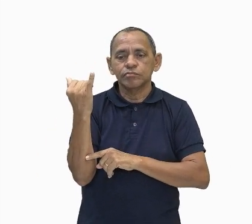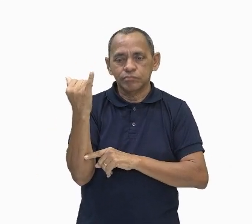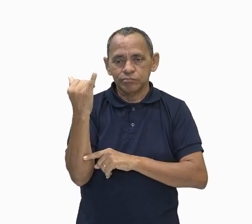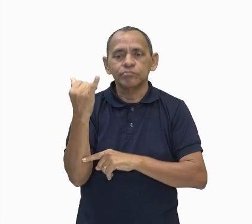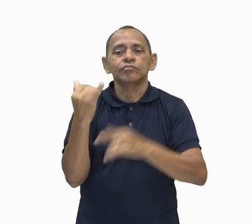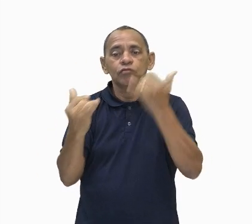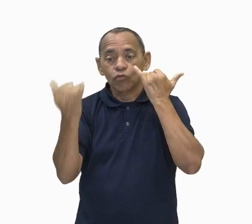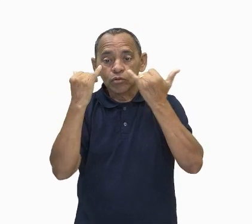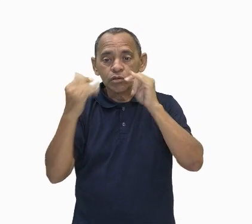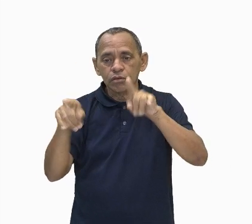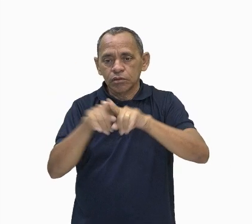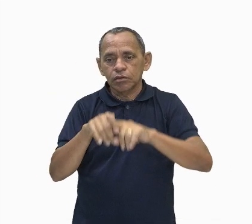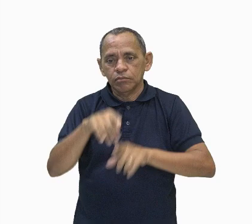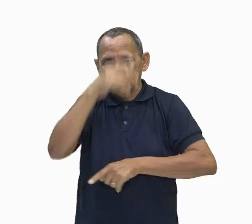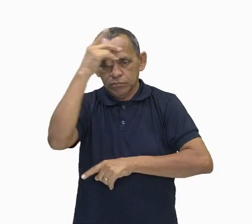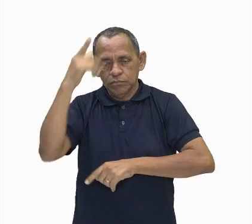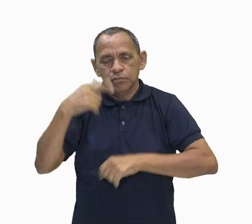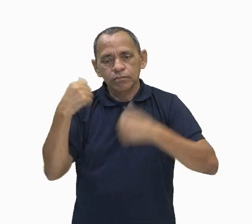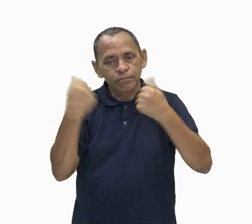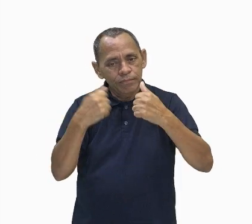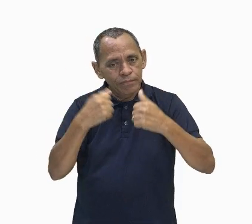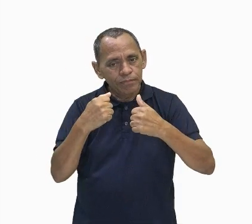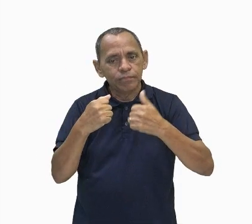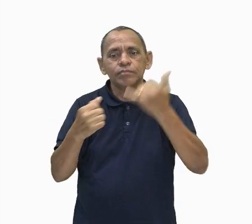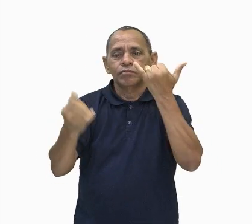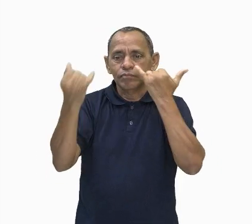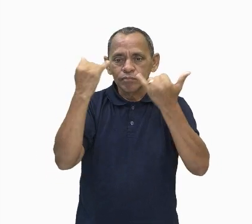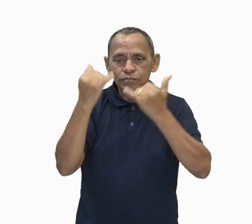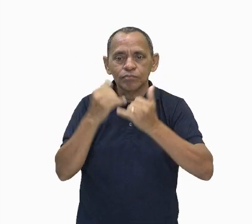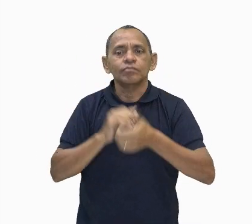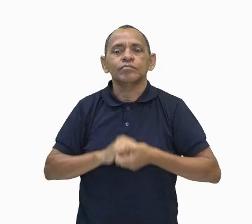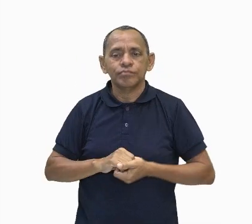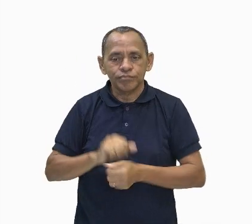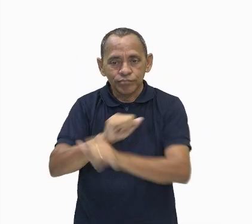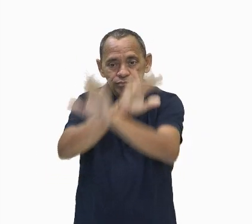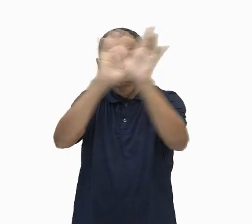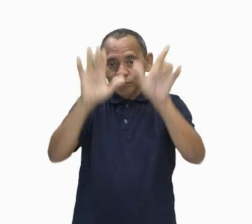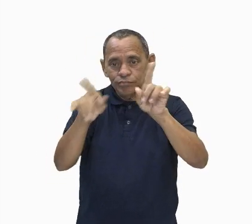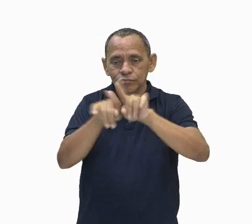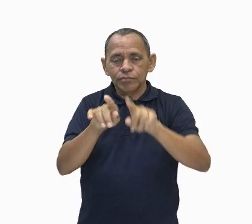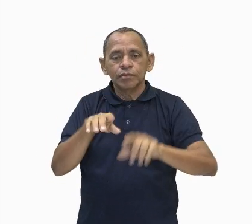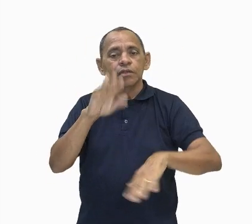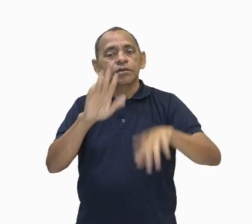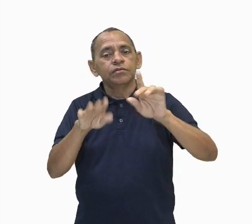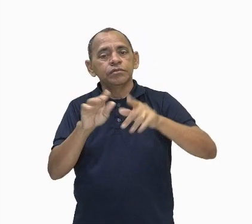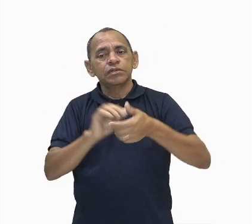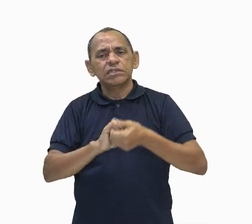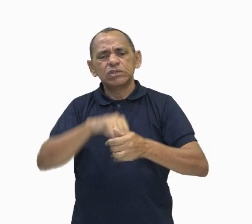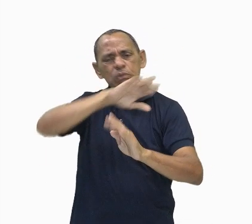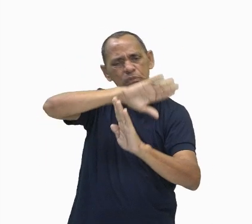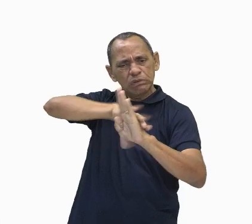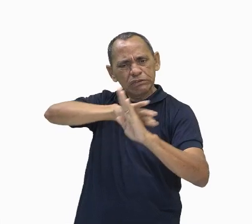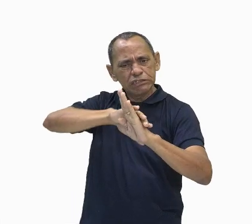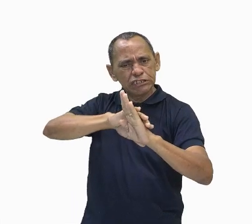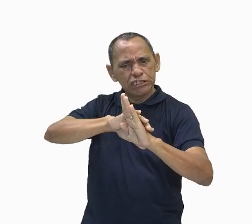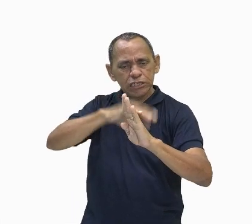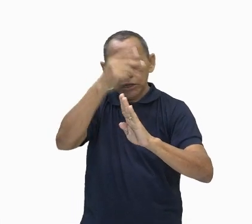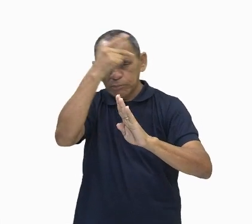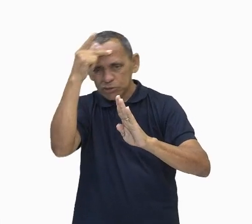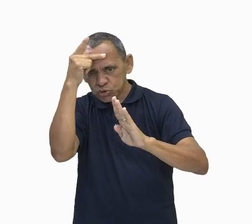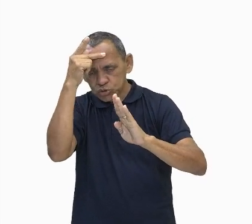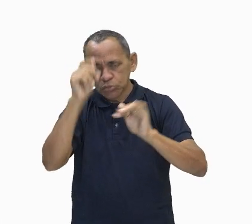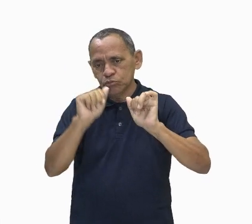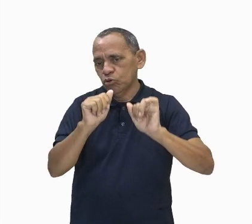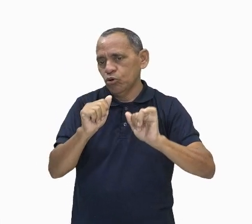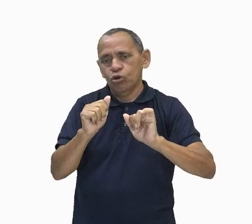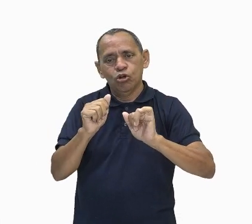que precisam muito das informações explícitas, porque às vezes se você falar de uma forma muito cifrada, ela não vai entender bem aquele significado.